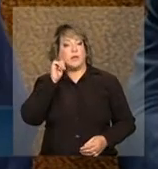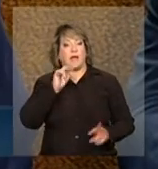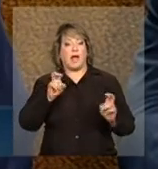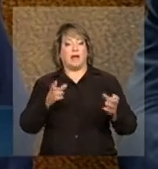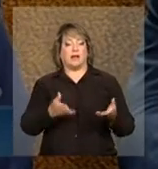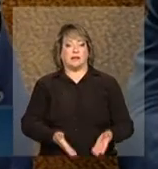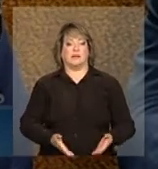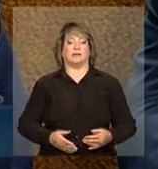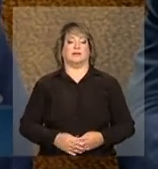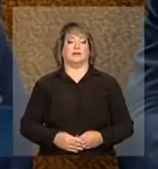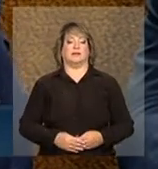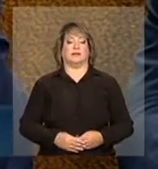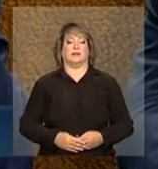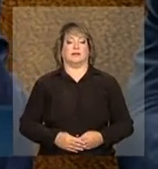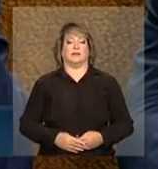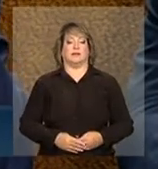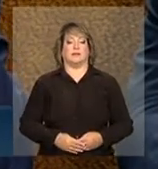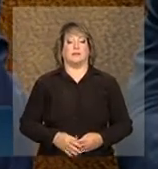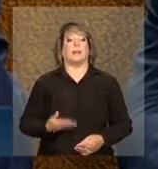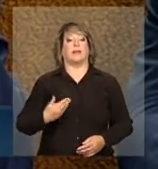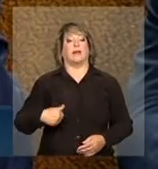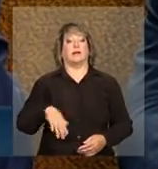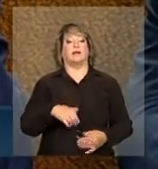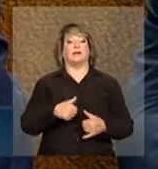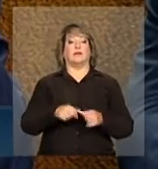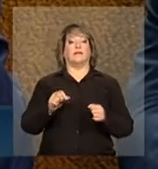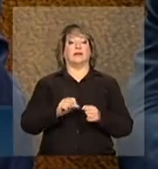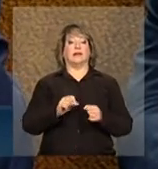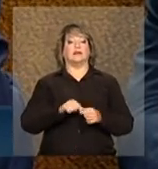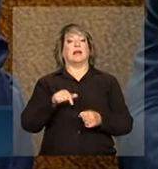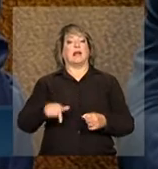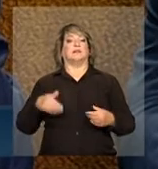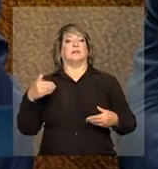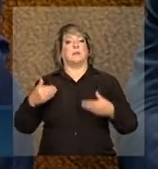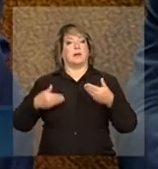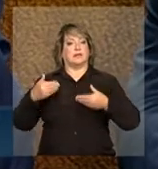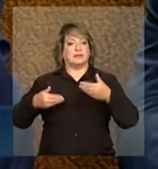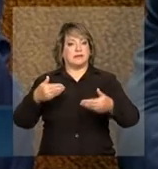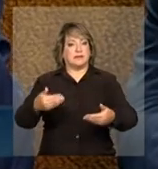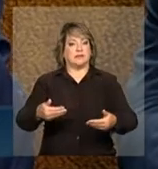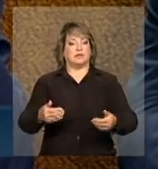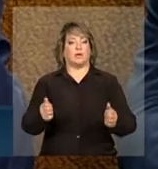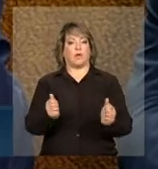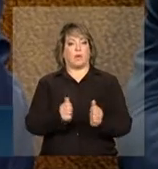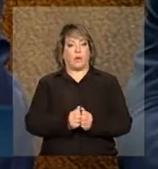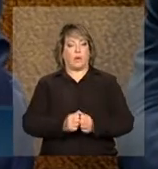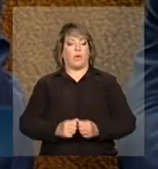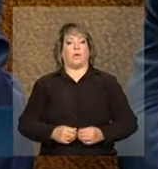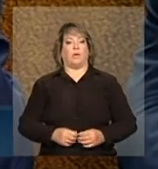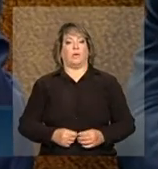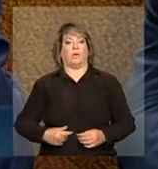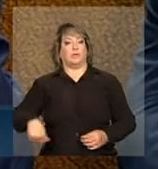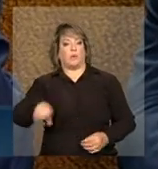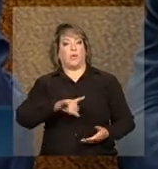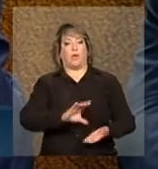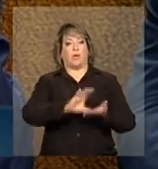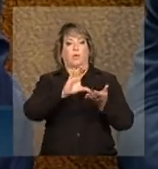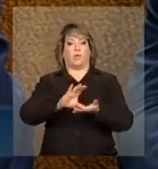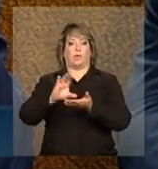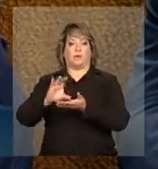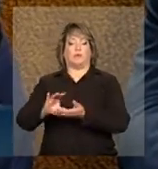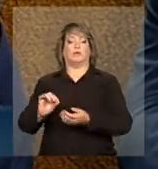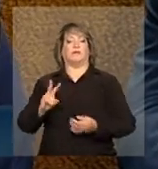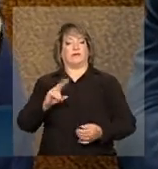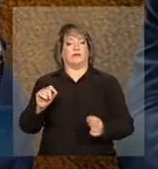mulheres, né? E que nós estamos fazendo esse processo, né, através dos conselhos, e vamos